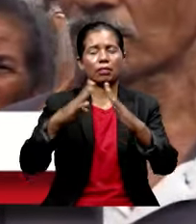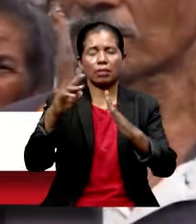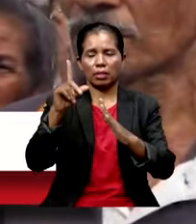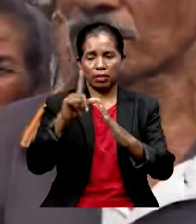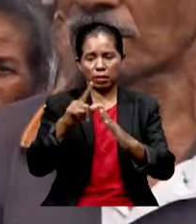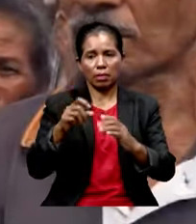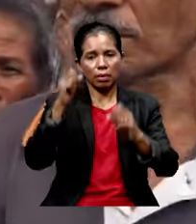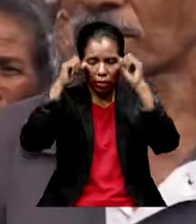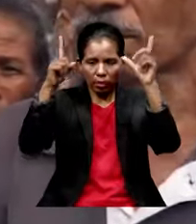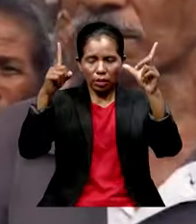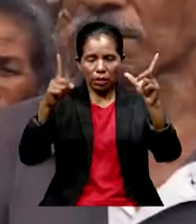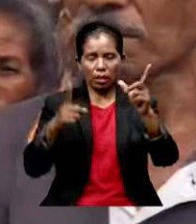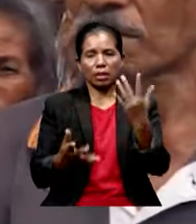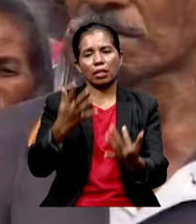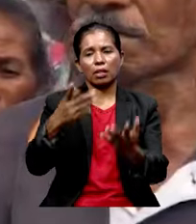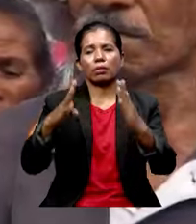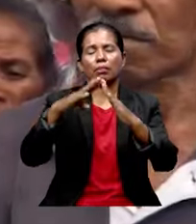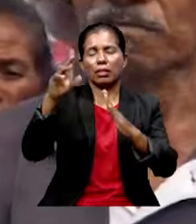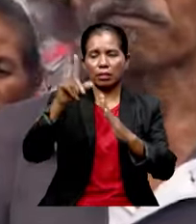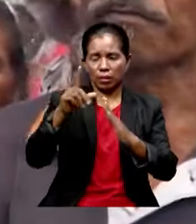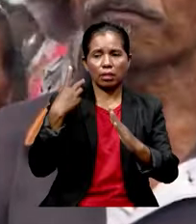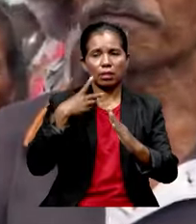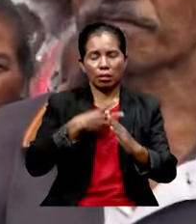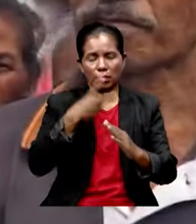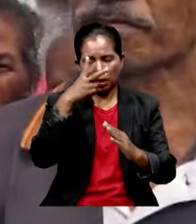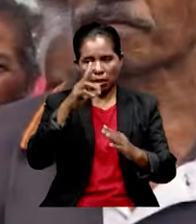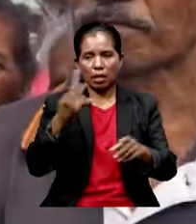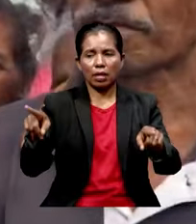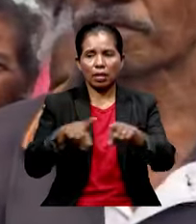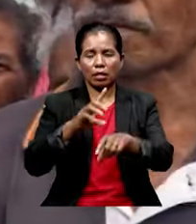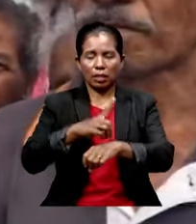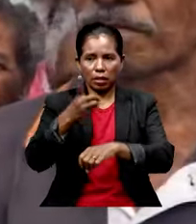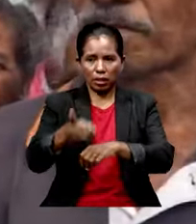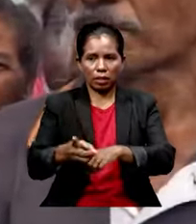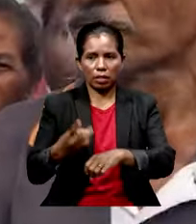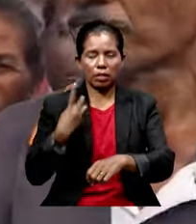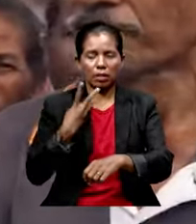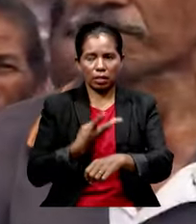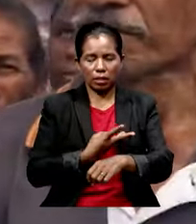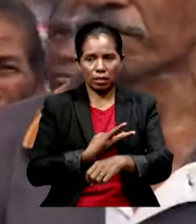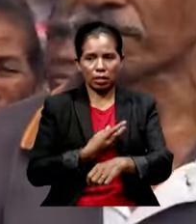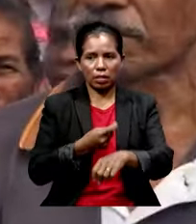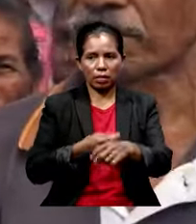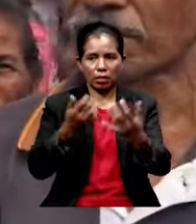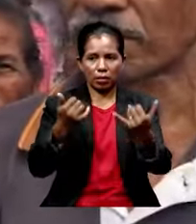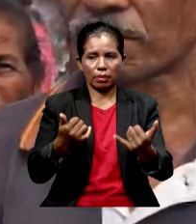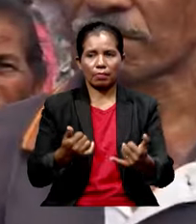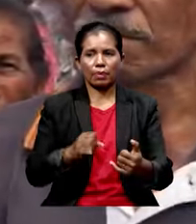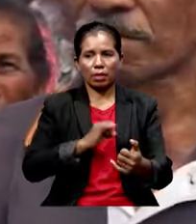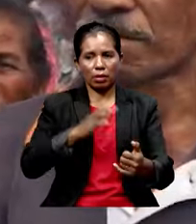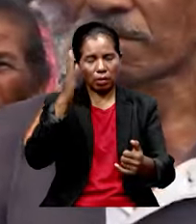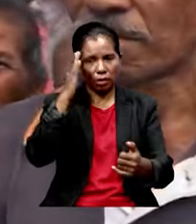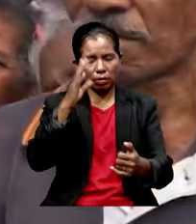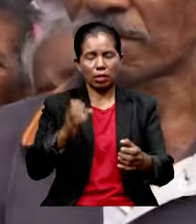e de repente, e a minha considera que é um desastre e que acontece em um momento e que foi